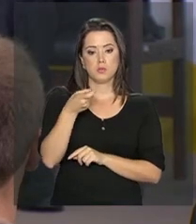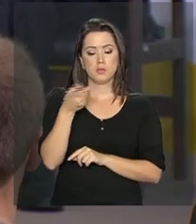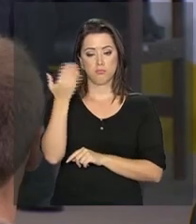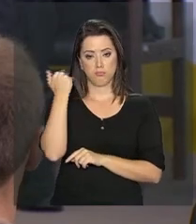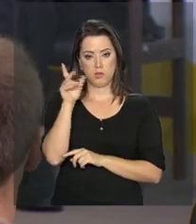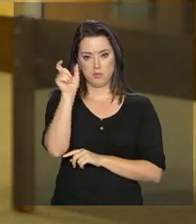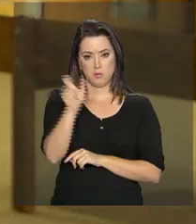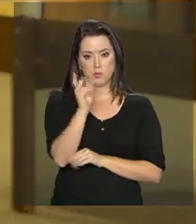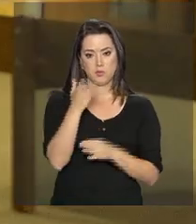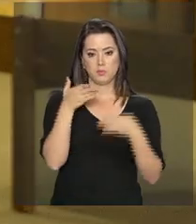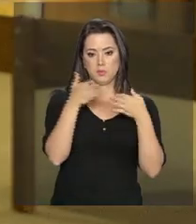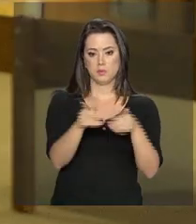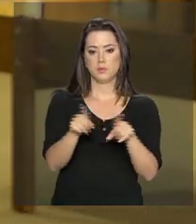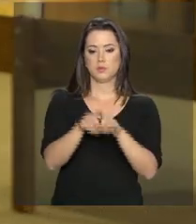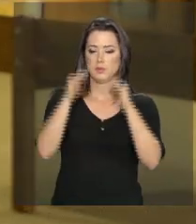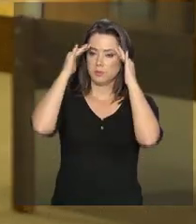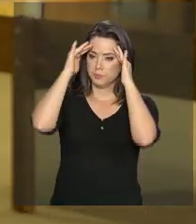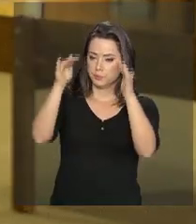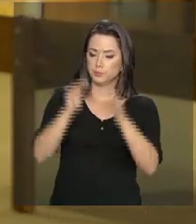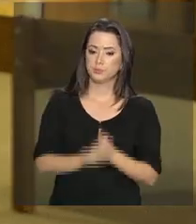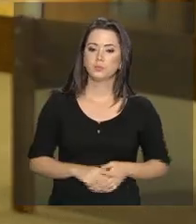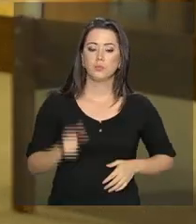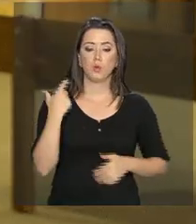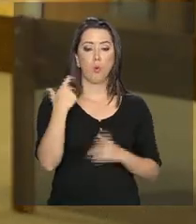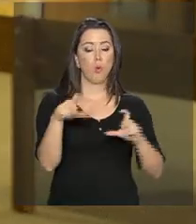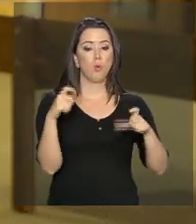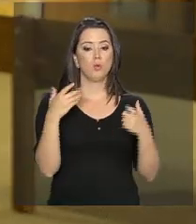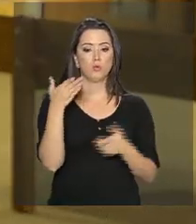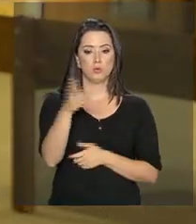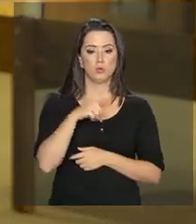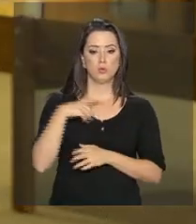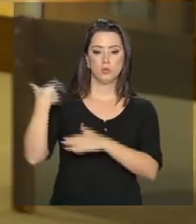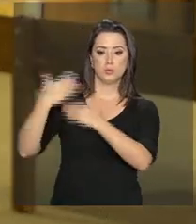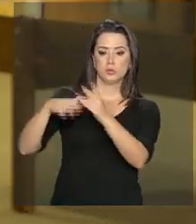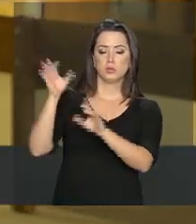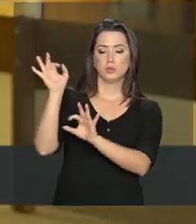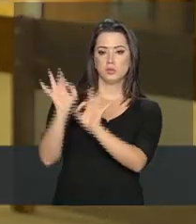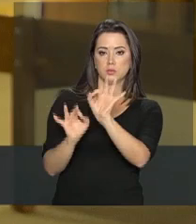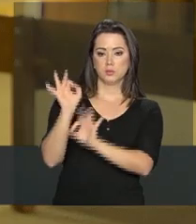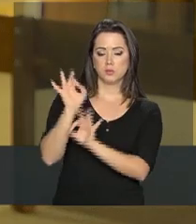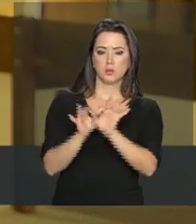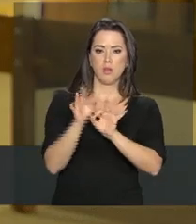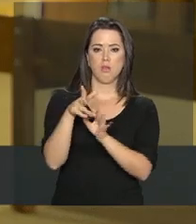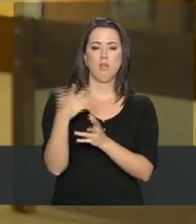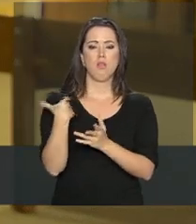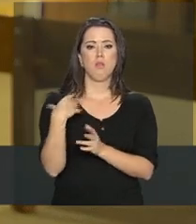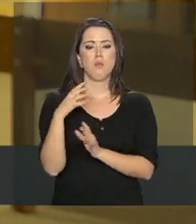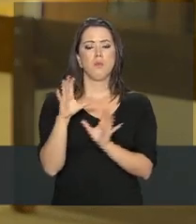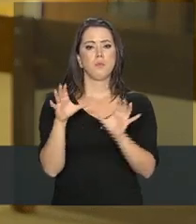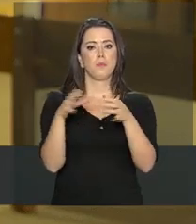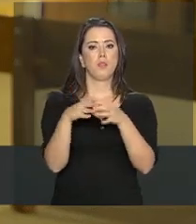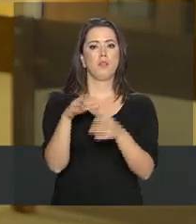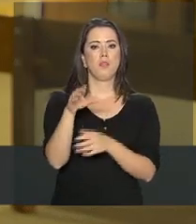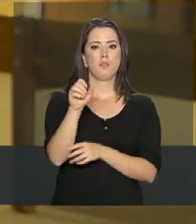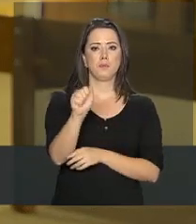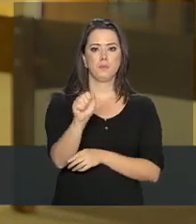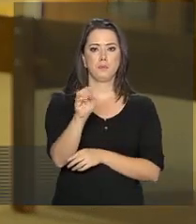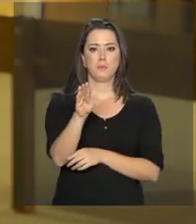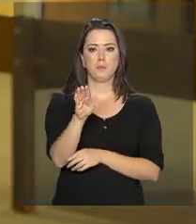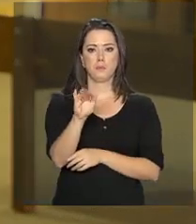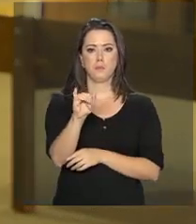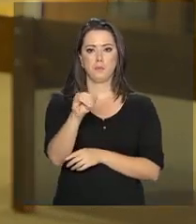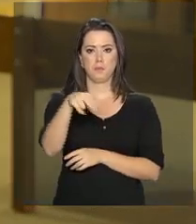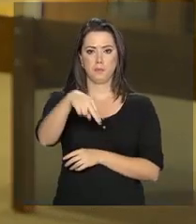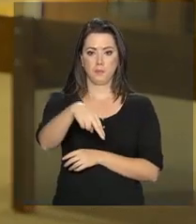homenageados o gabinete de segurança institucional tem na estrutura órgãos como a agência brasileira de inteligência abin